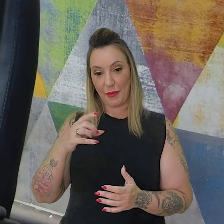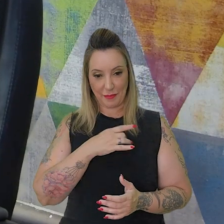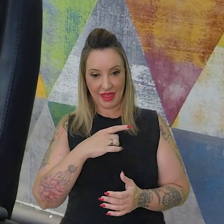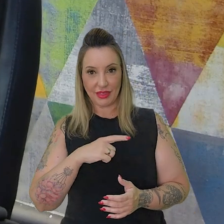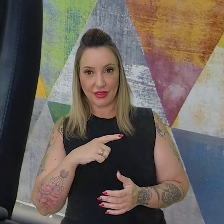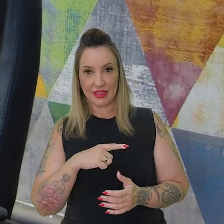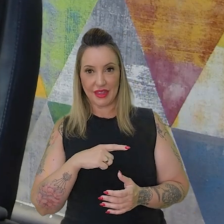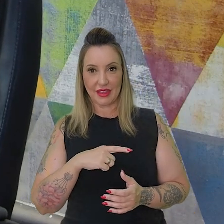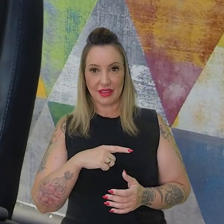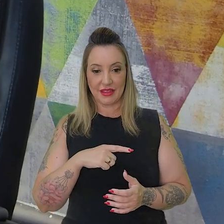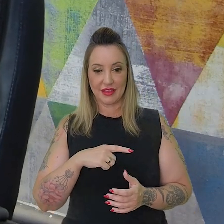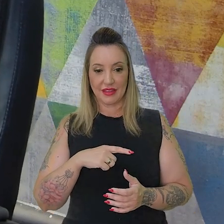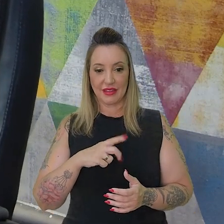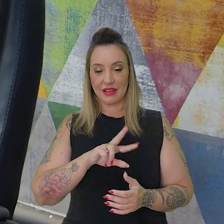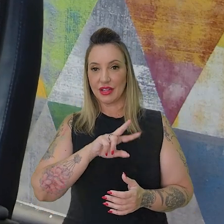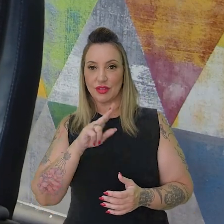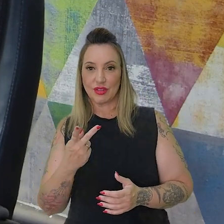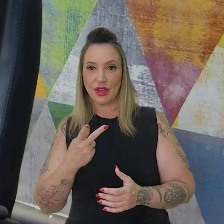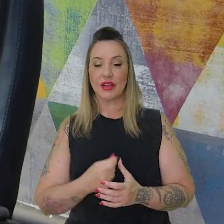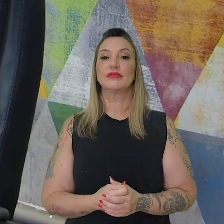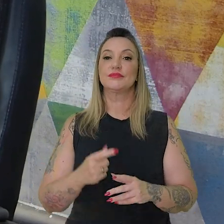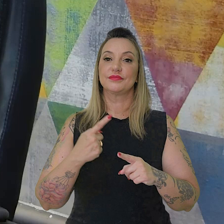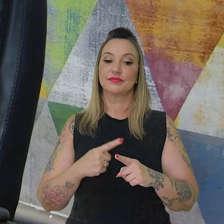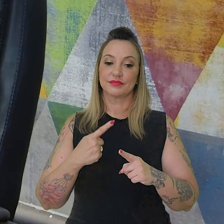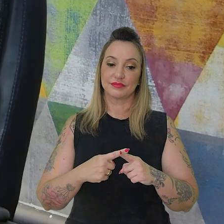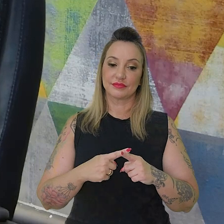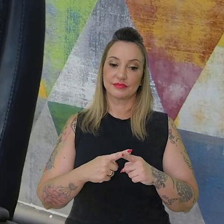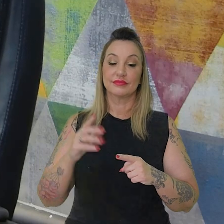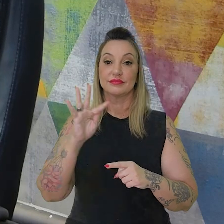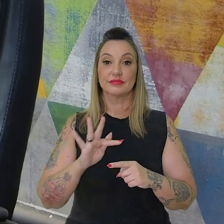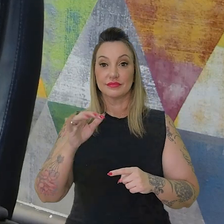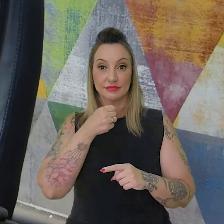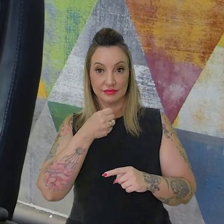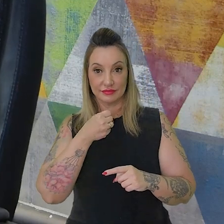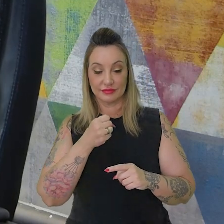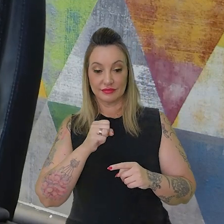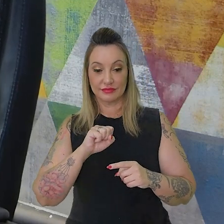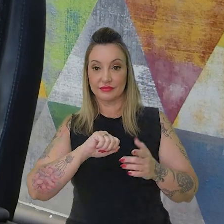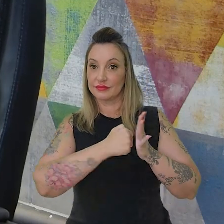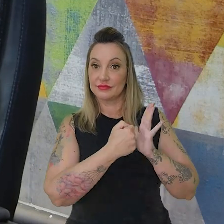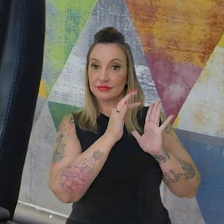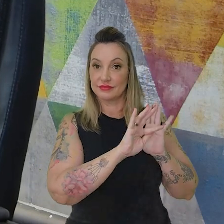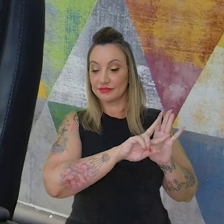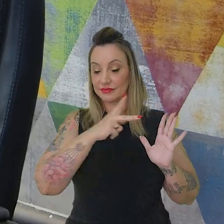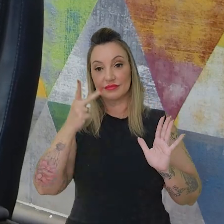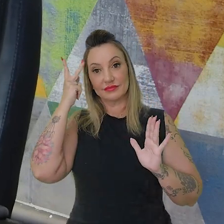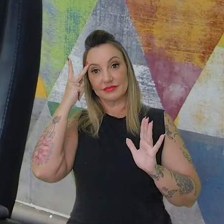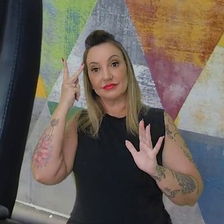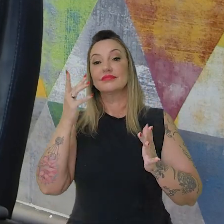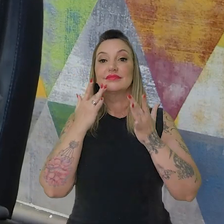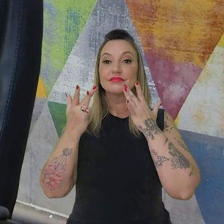medo de fazer essas transições porque você fazia a faculdade de jornalismo trancou lá veio para São Paulo fez faculdade de